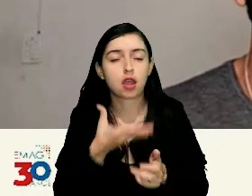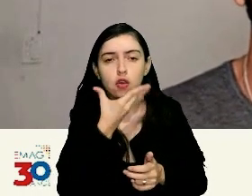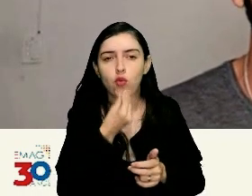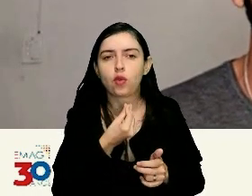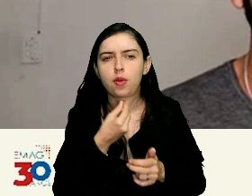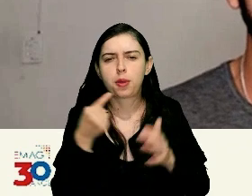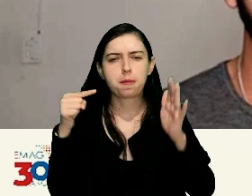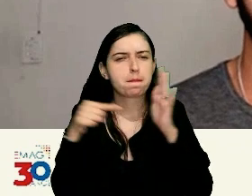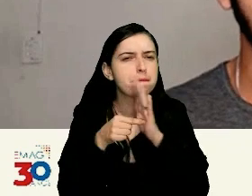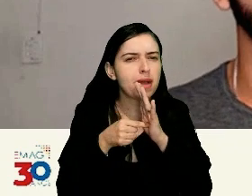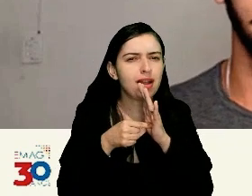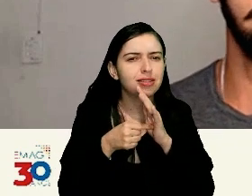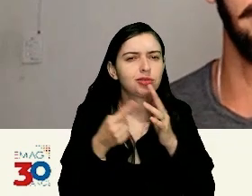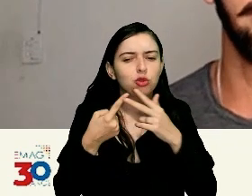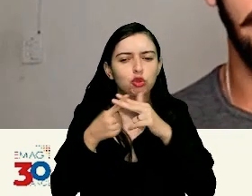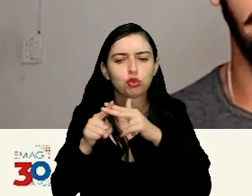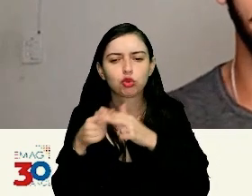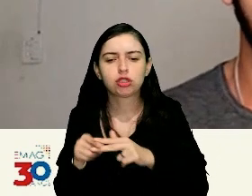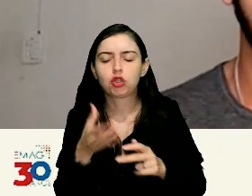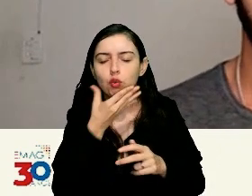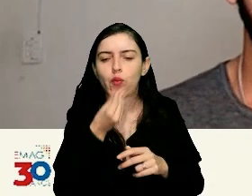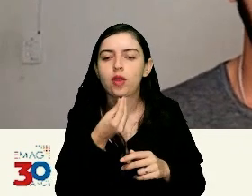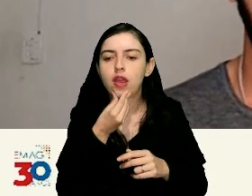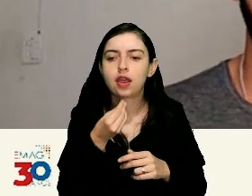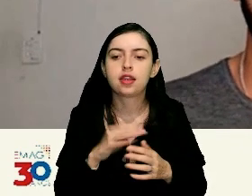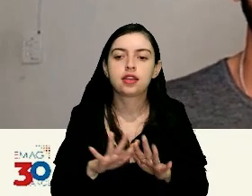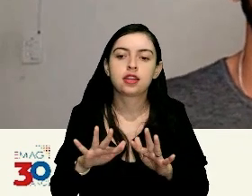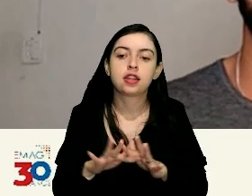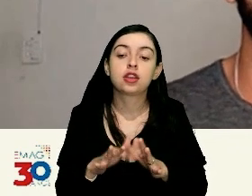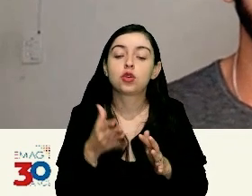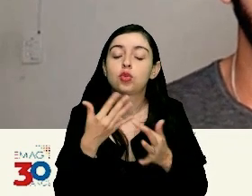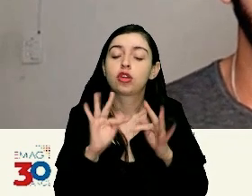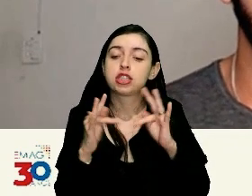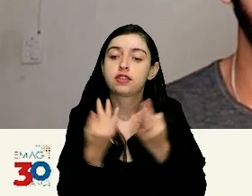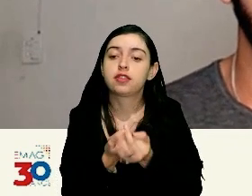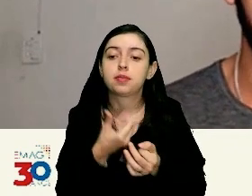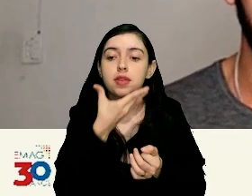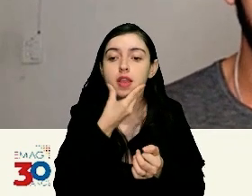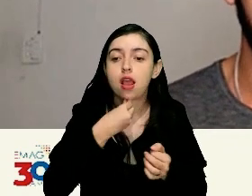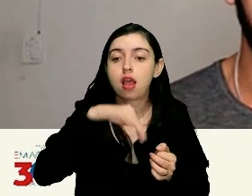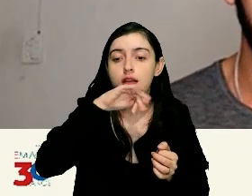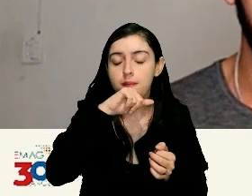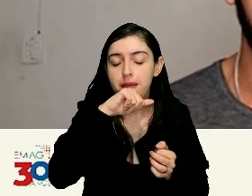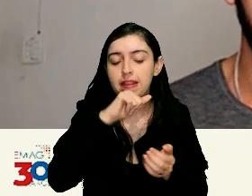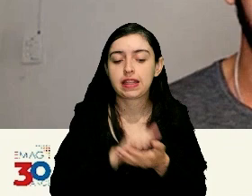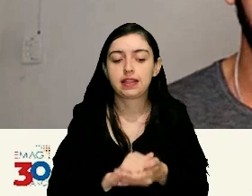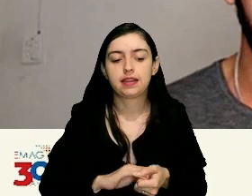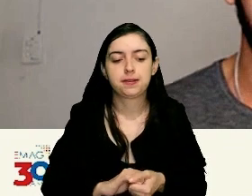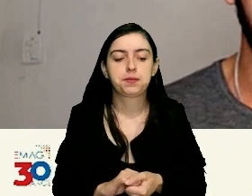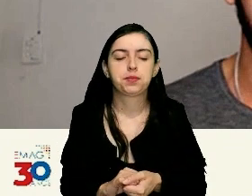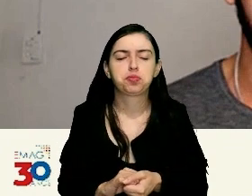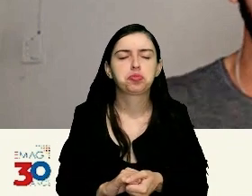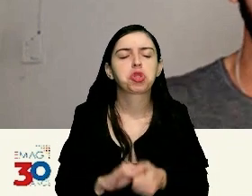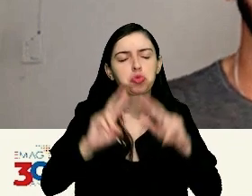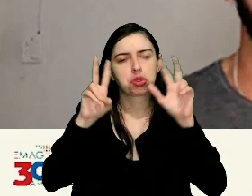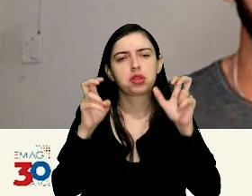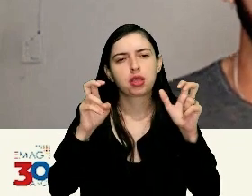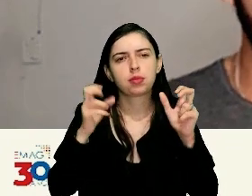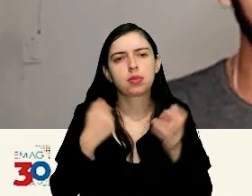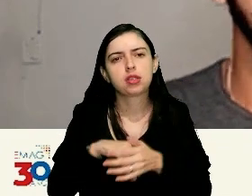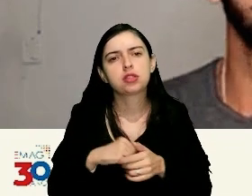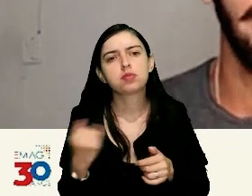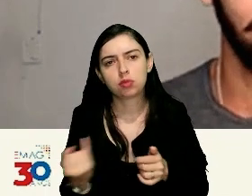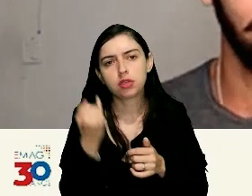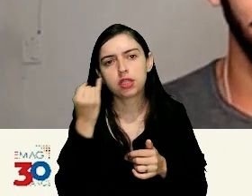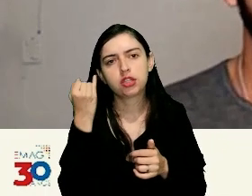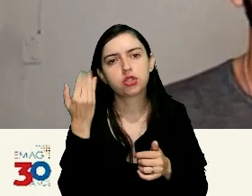das masculinidades nas nossas paternidades. E aí ele trouxe alguns conceitos que são muito, muito importantes para que a gente entenda